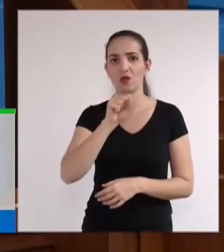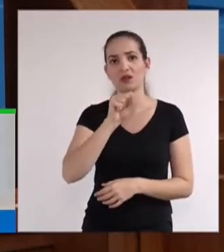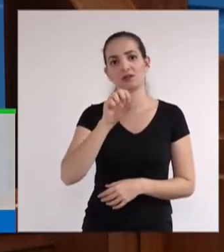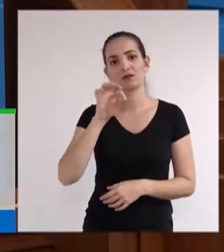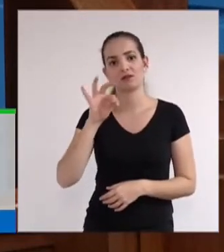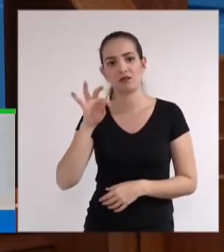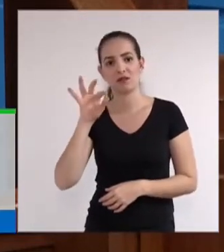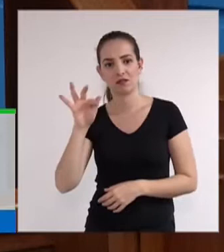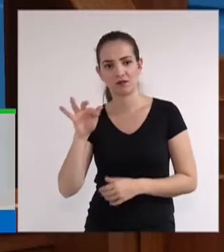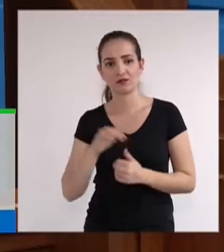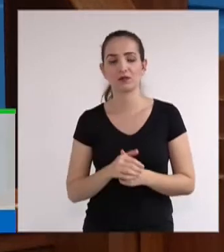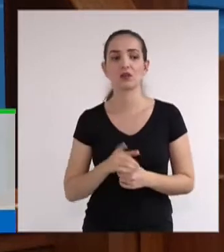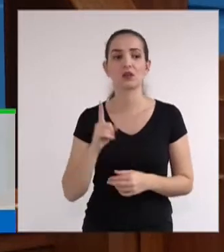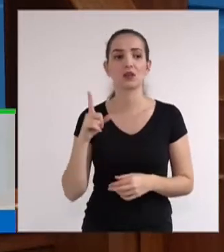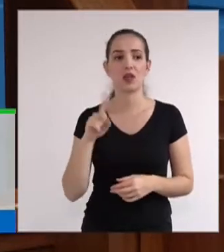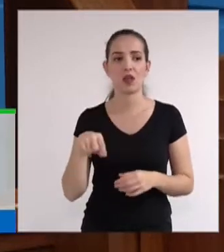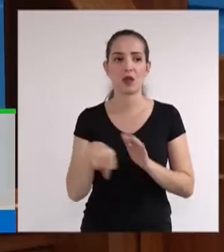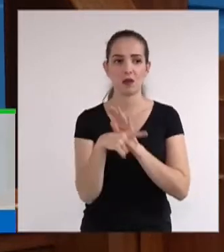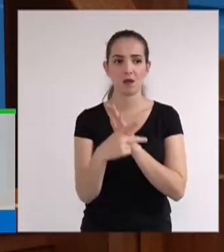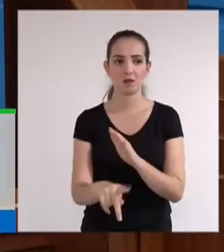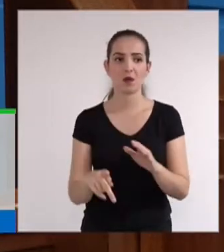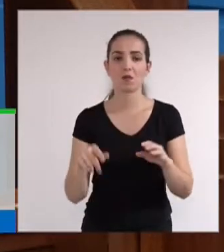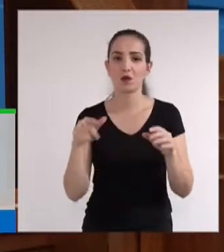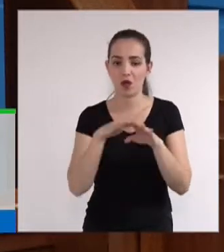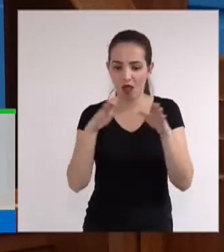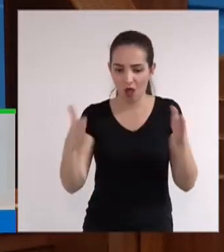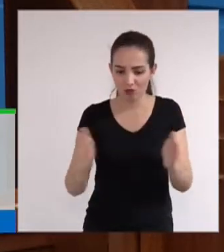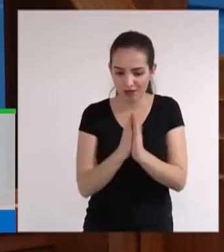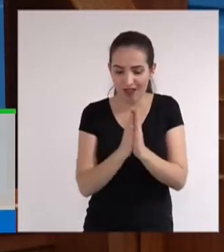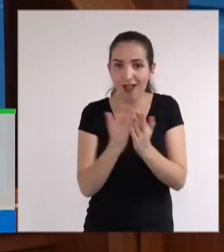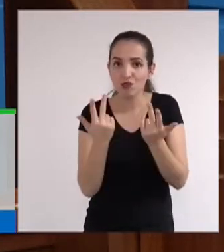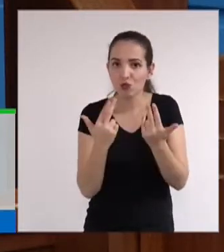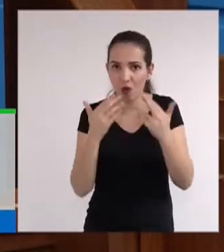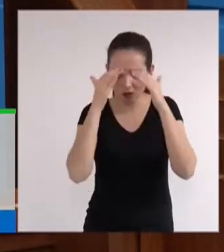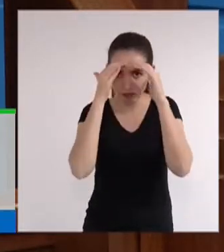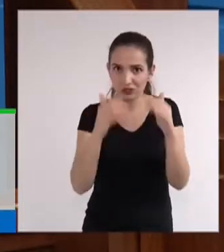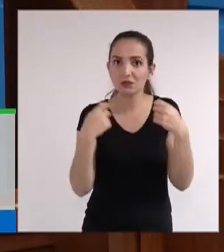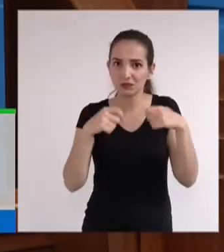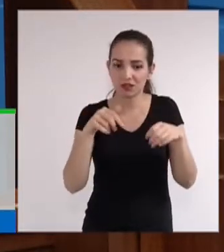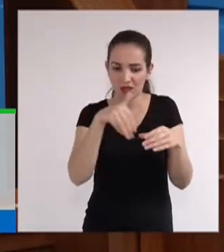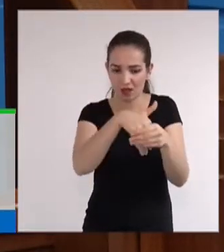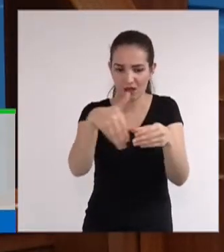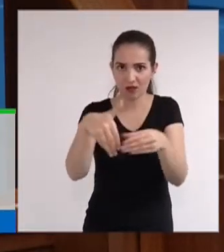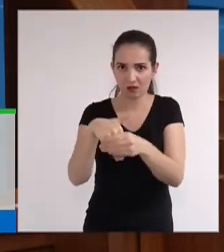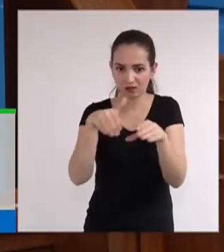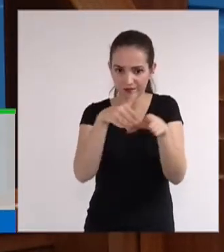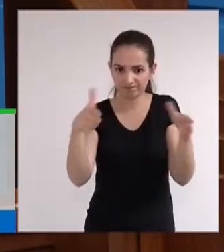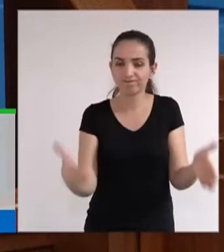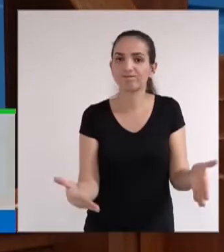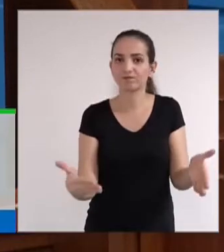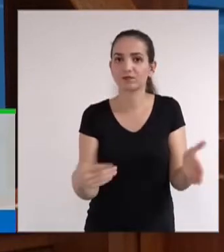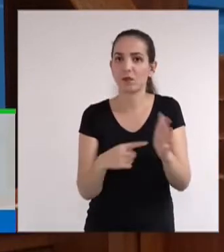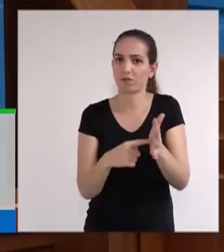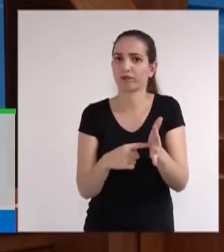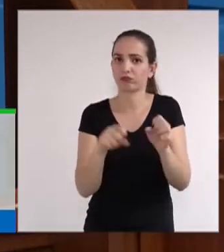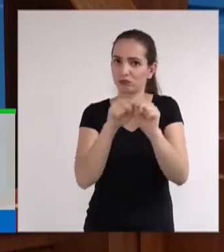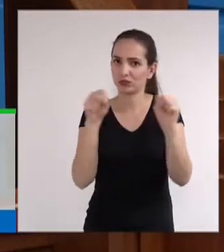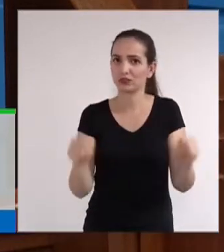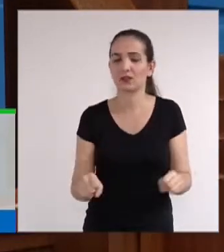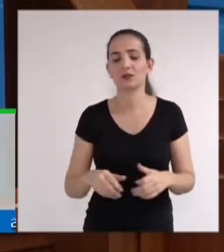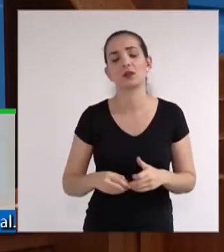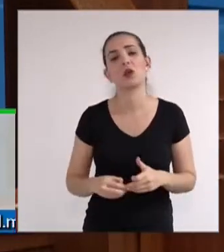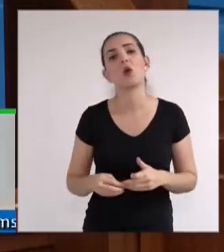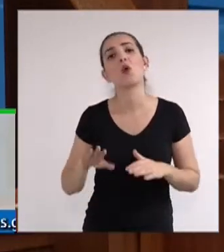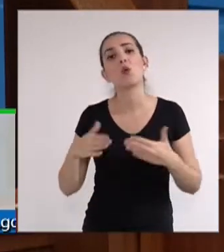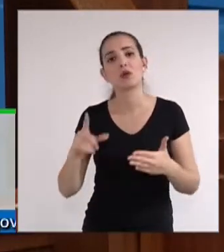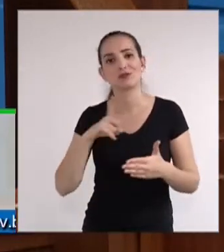Eleitoral, e o altar sagrado é a urna eletrônica. Entendam a gravidade disso, senhores. Quando o registro digital